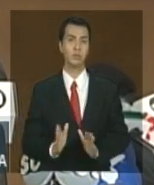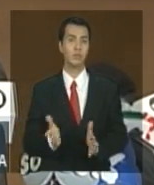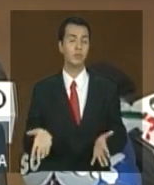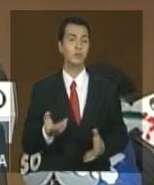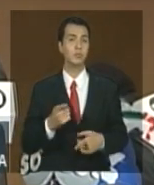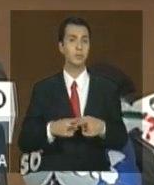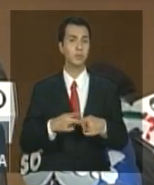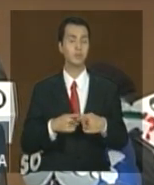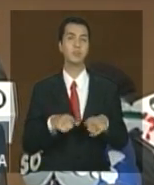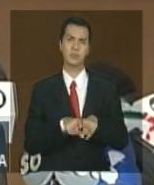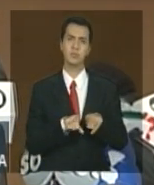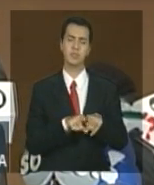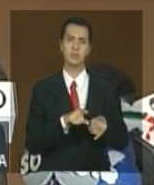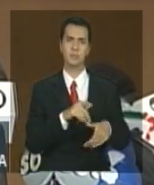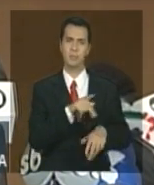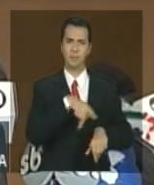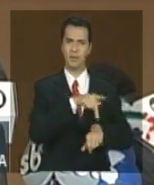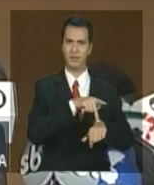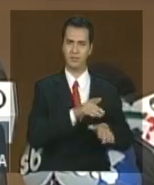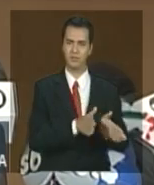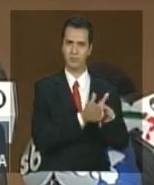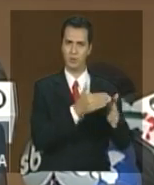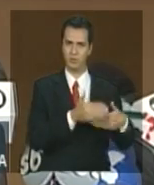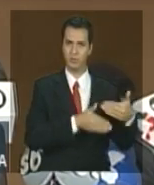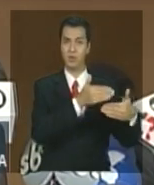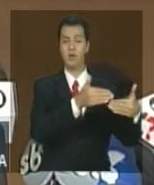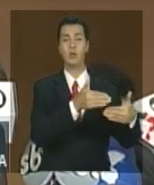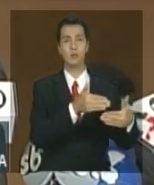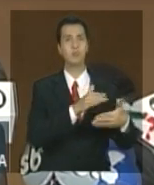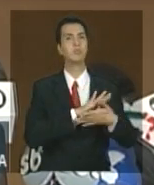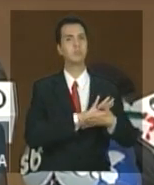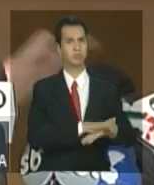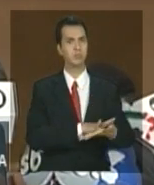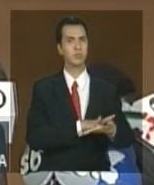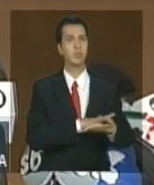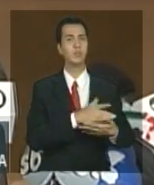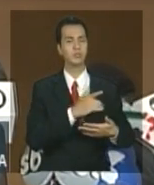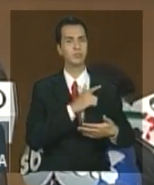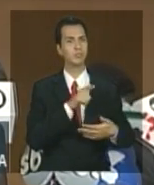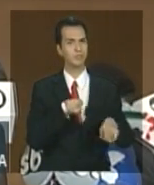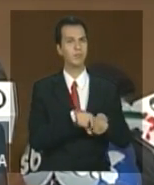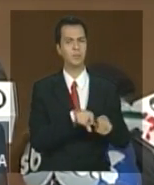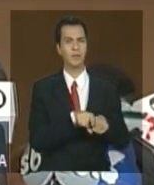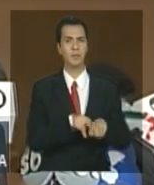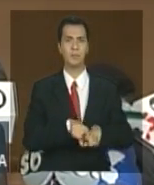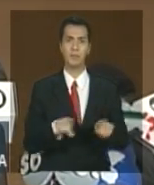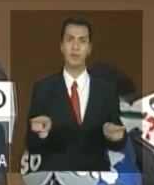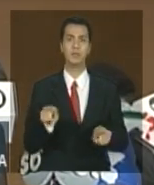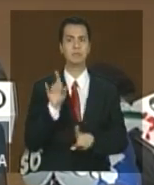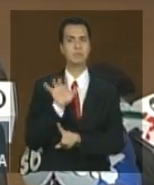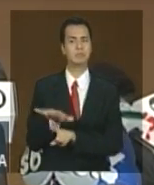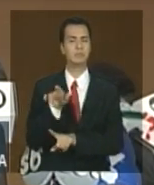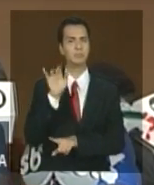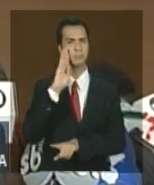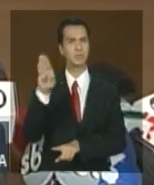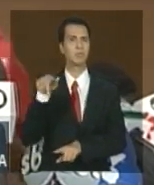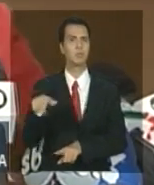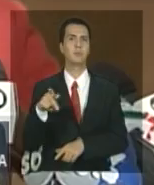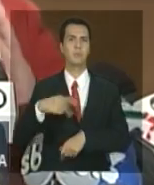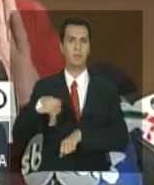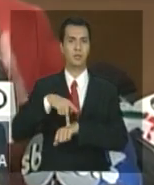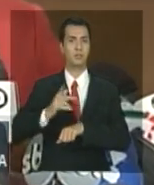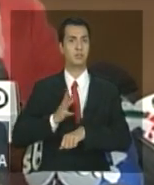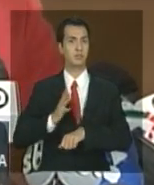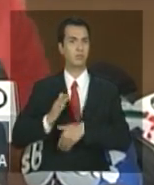afeta também os países em desenvolvimento, mas, e os emergentes, mas afeta também os países desenvolvidos. Então, nós estávamos